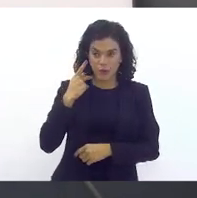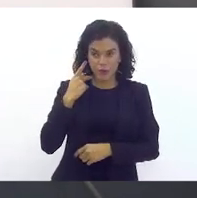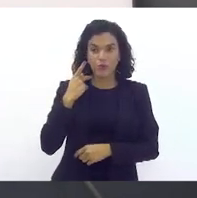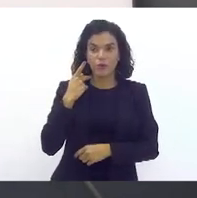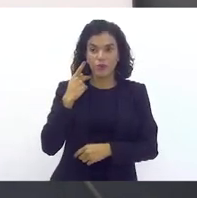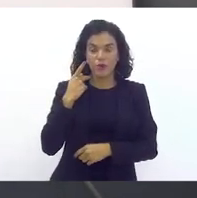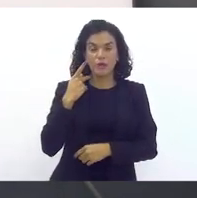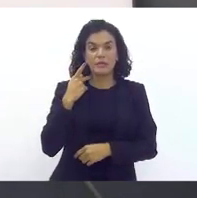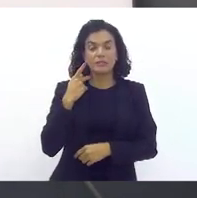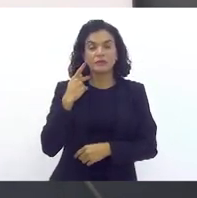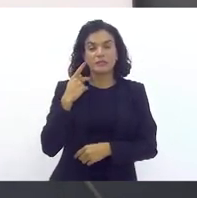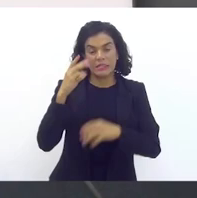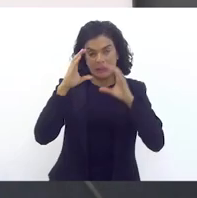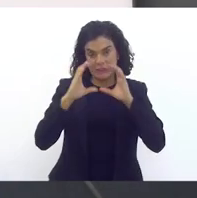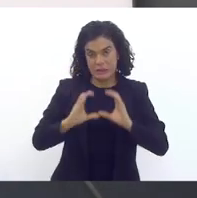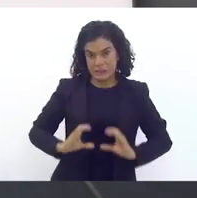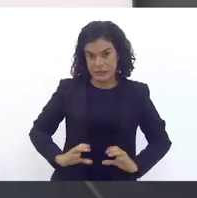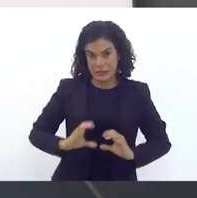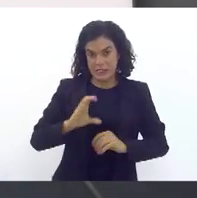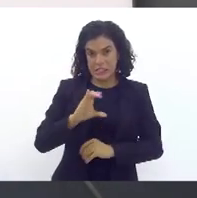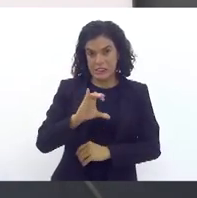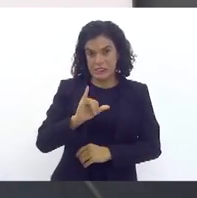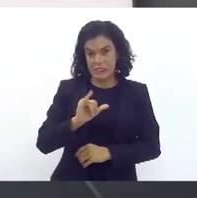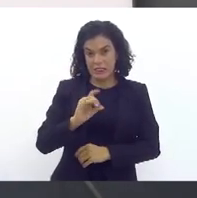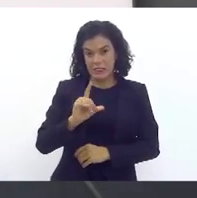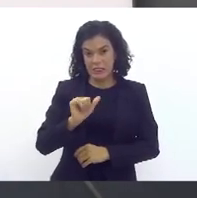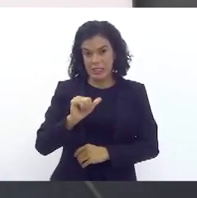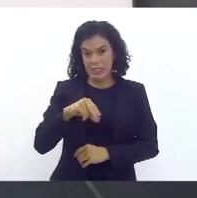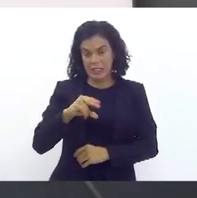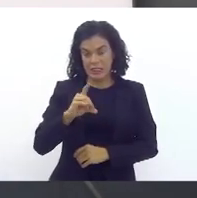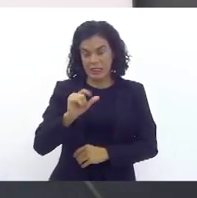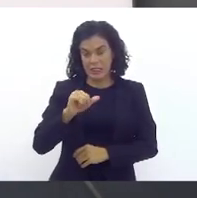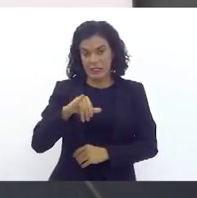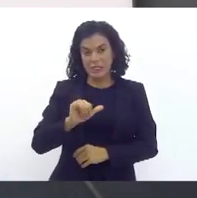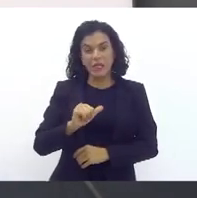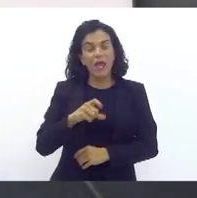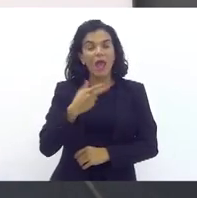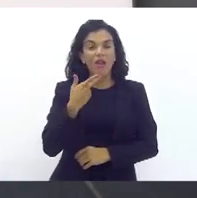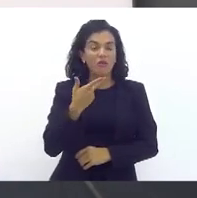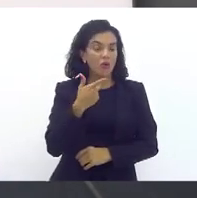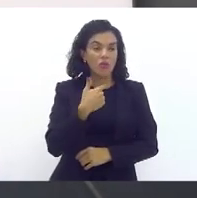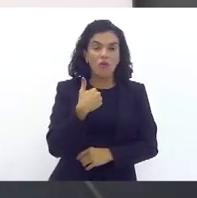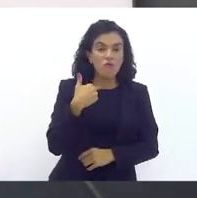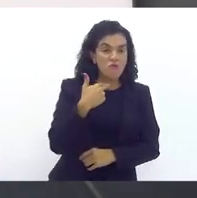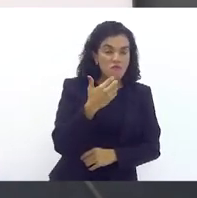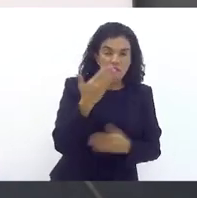da cidadania, e ela afirmou, em resposta, que não via improbidade administrativa.